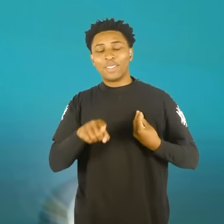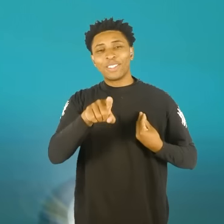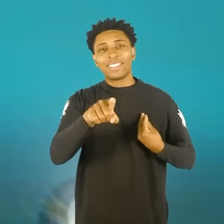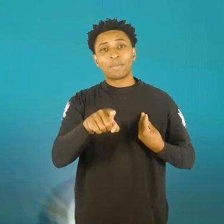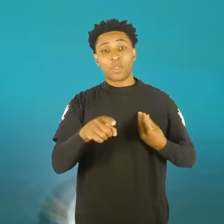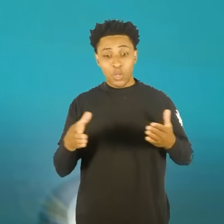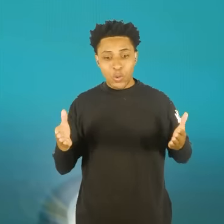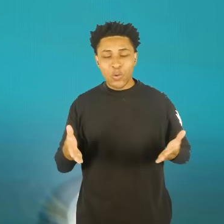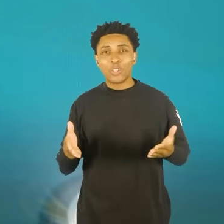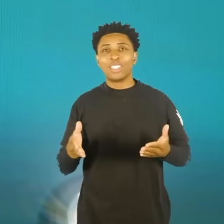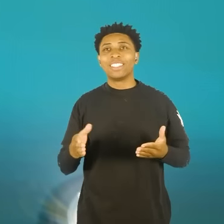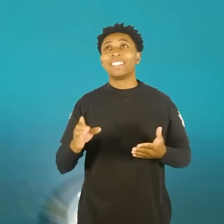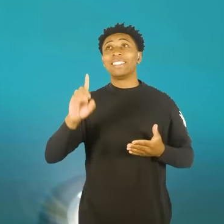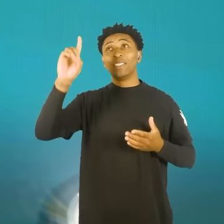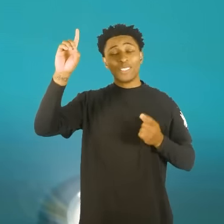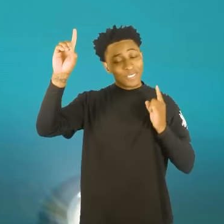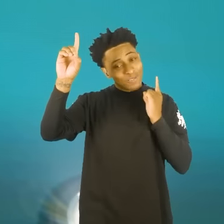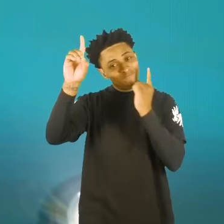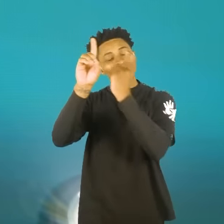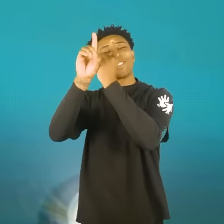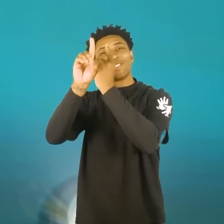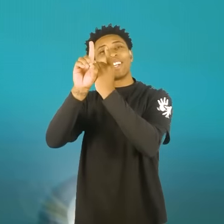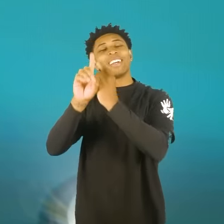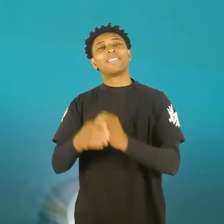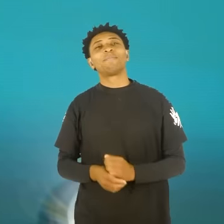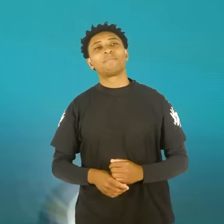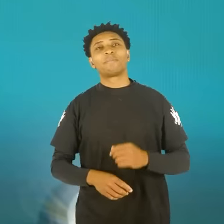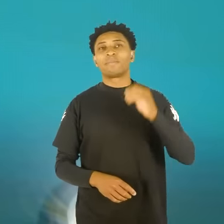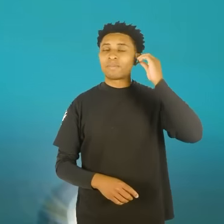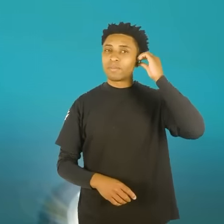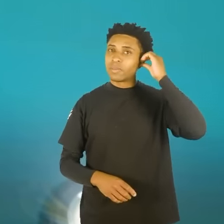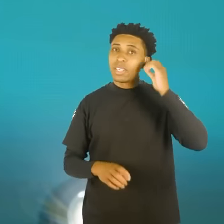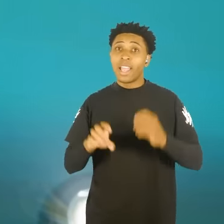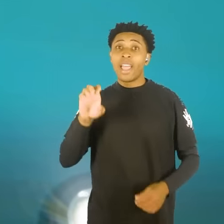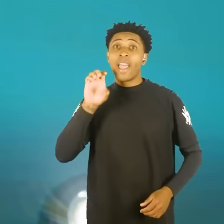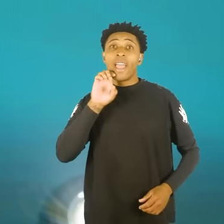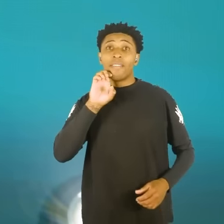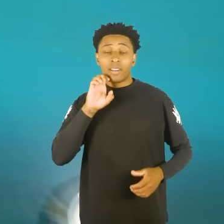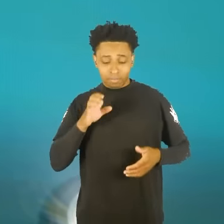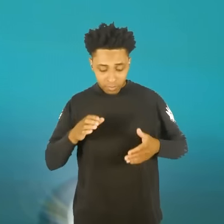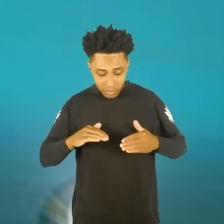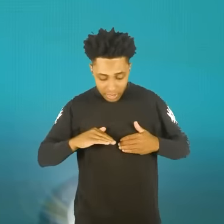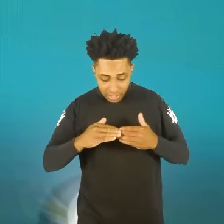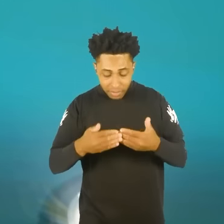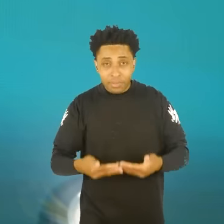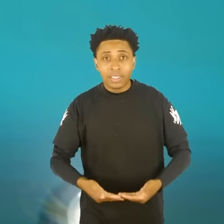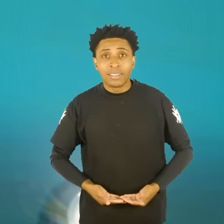hoje você vai fazer as pazes com o seu nascimento. Quando Eva engravida, ela vai inaugurar uma